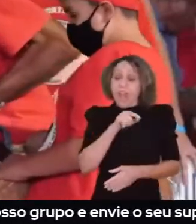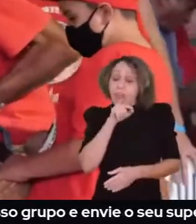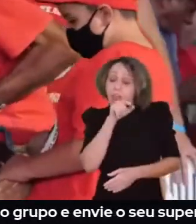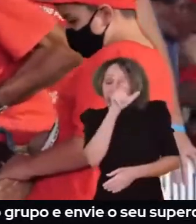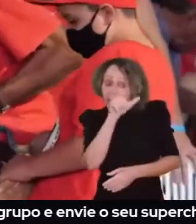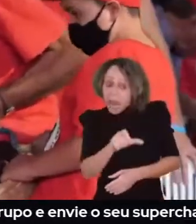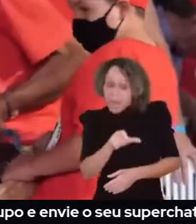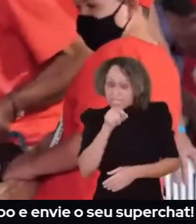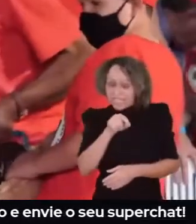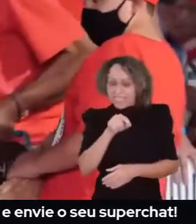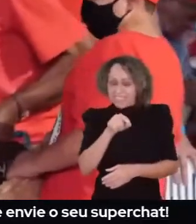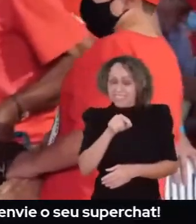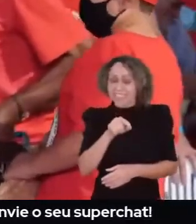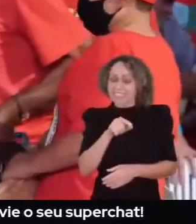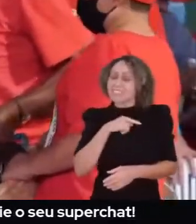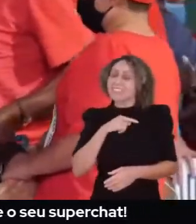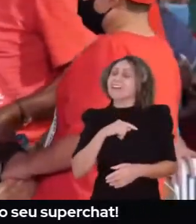Daio.